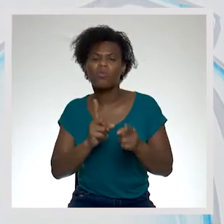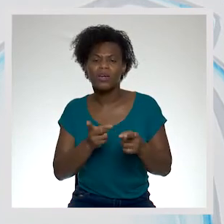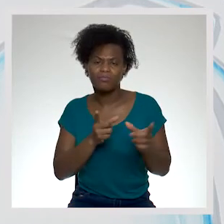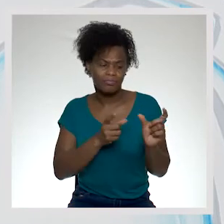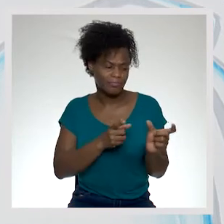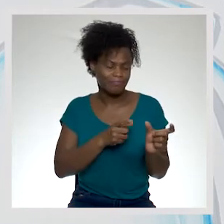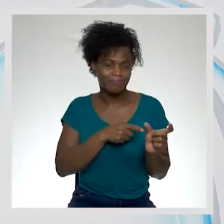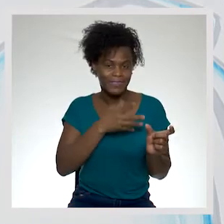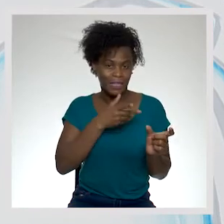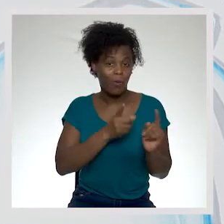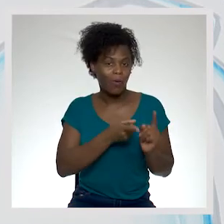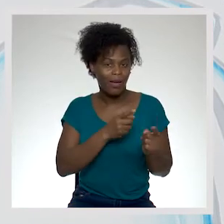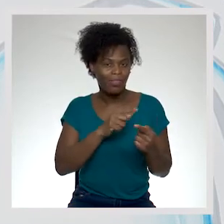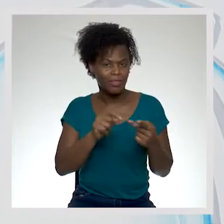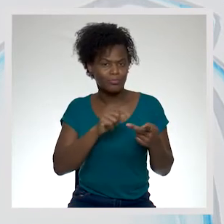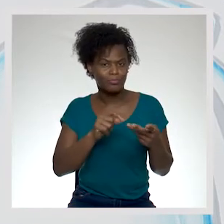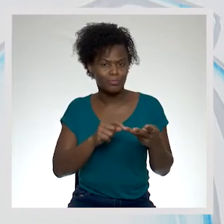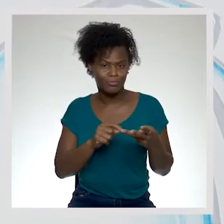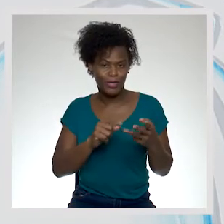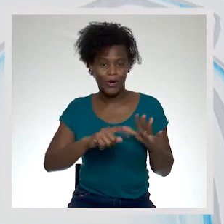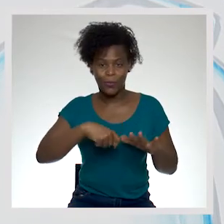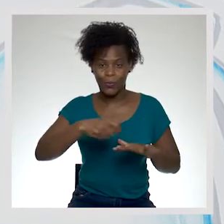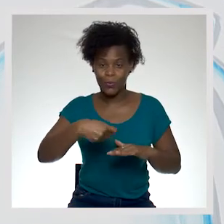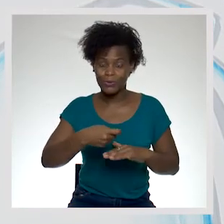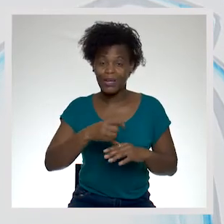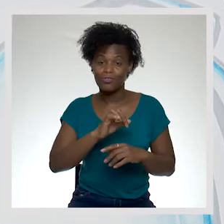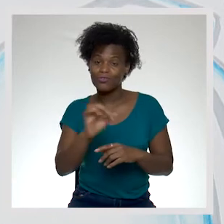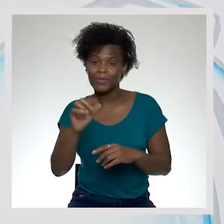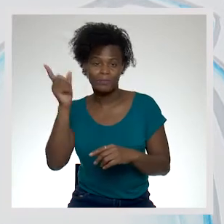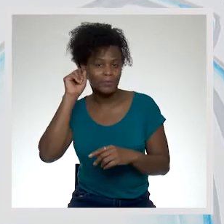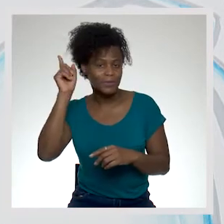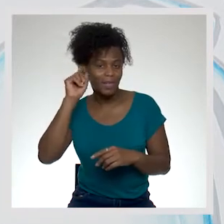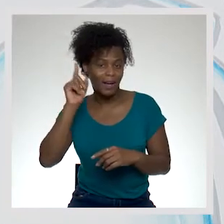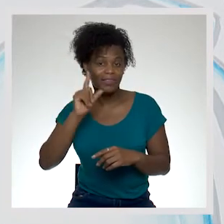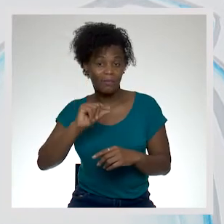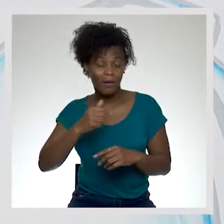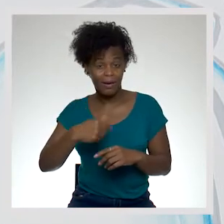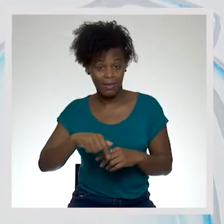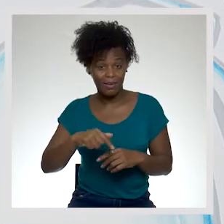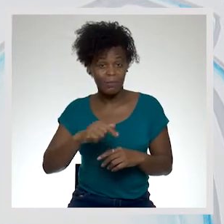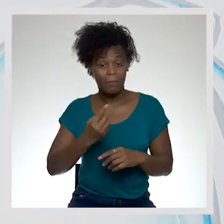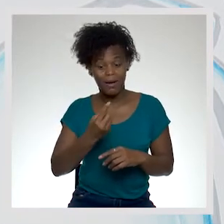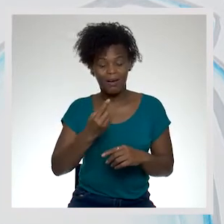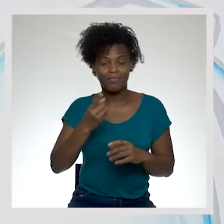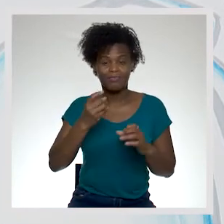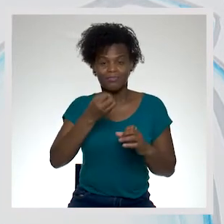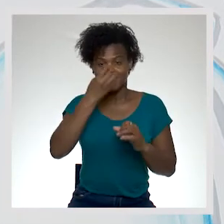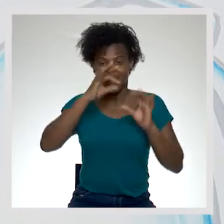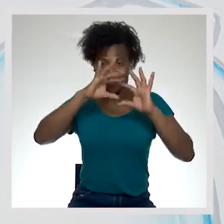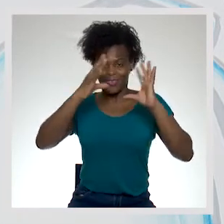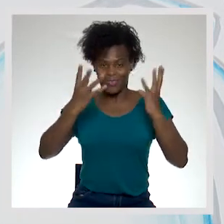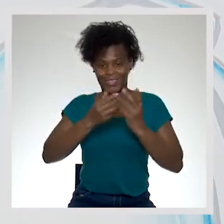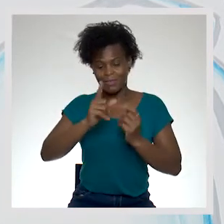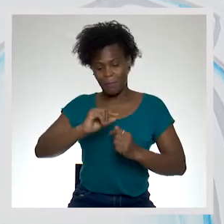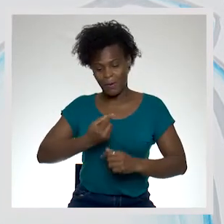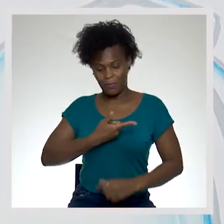conceito, né? Tipos de recursos, a sua importância que tem para a